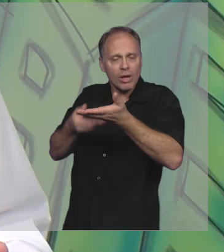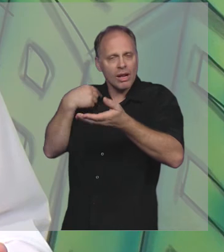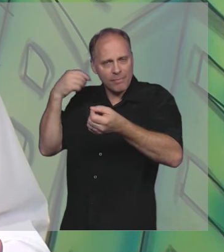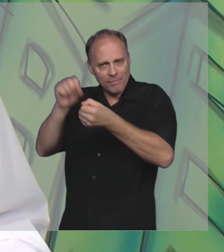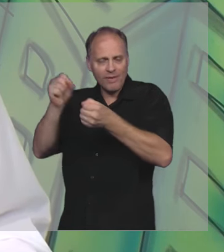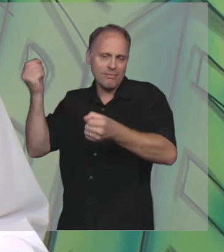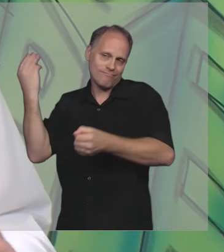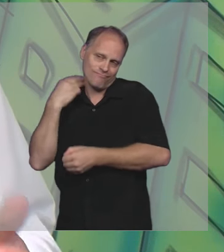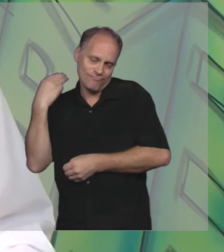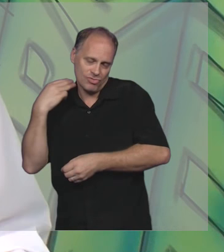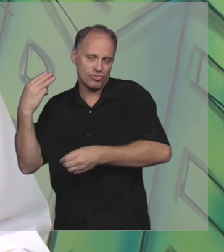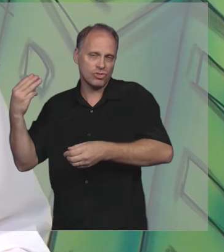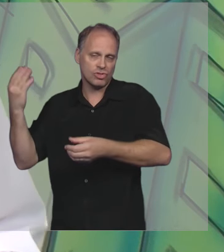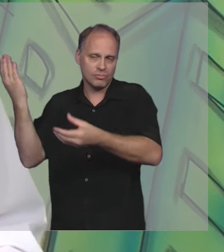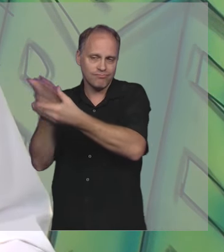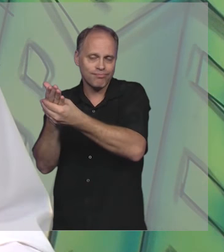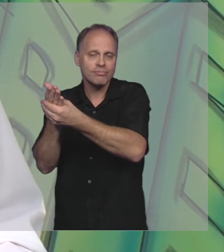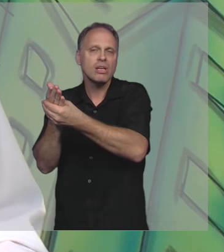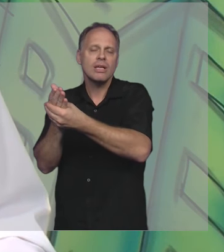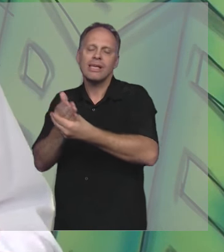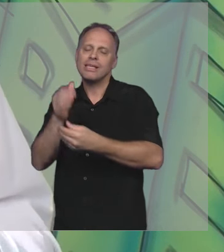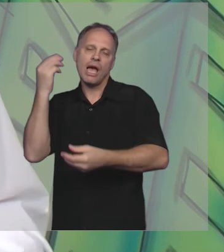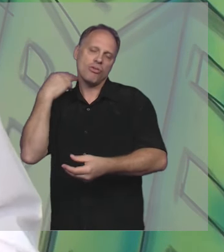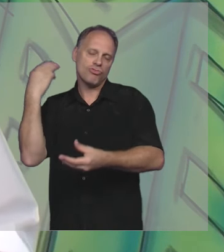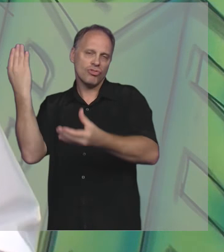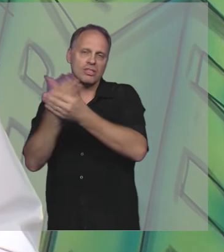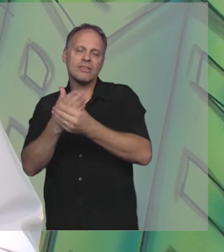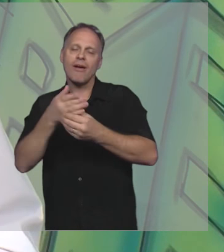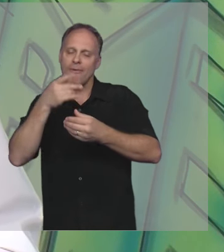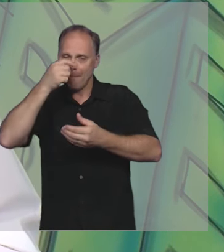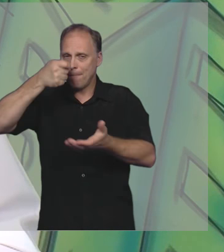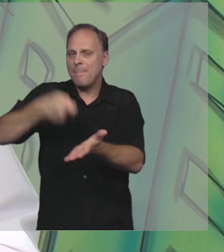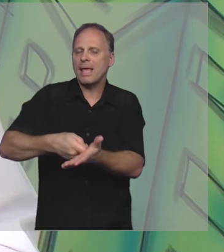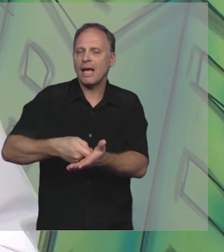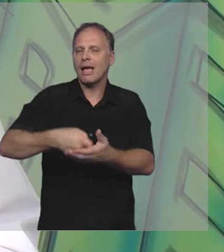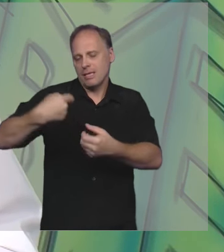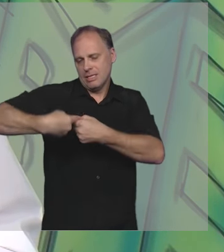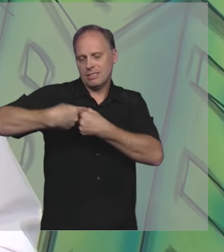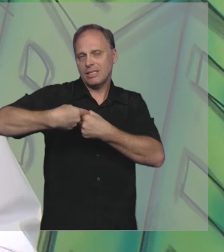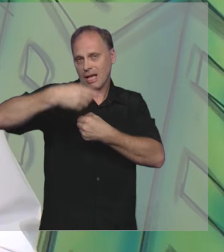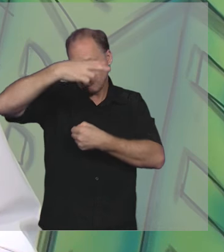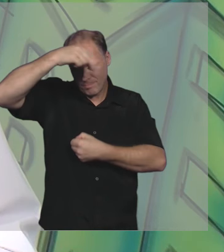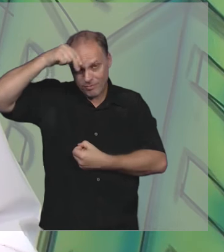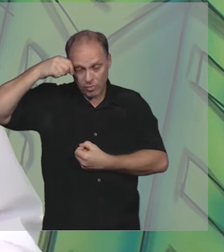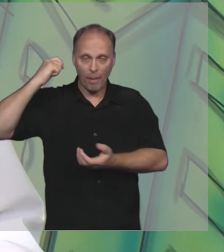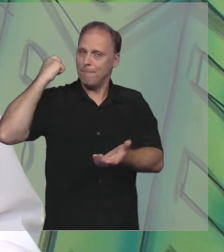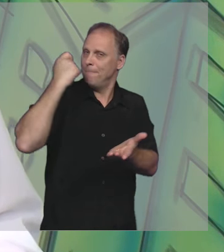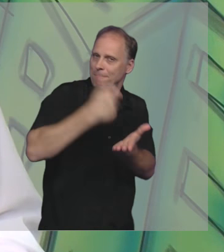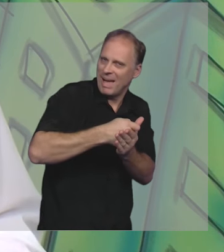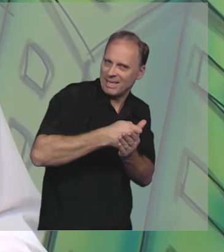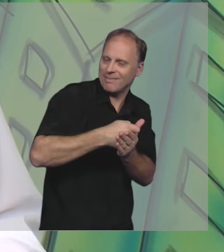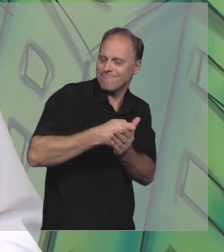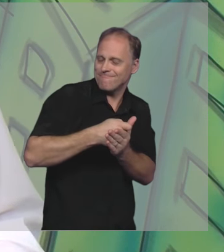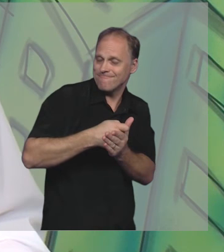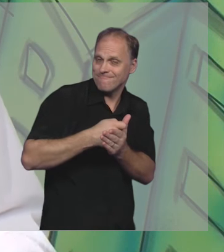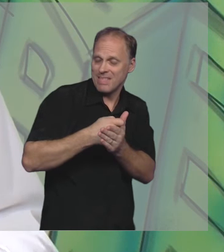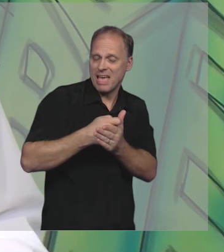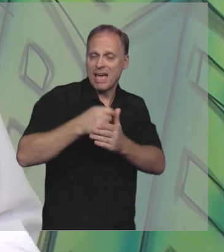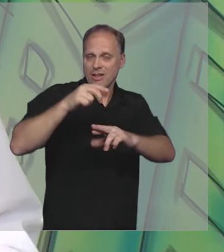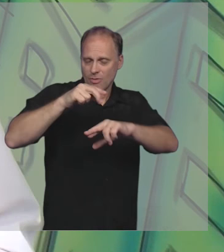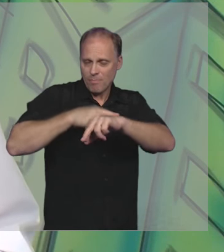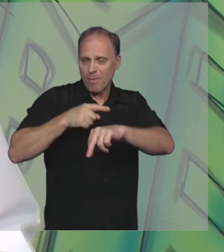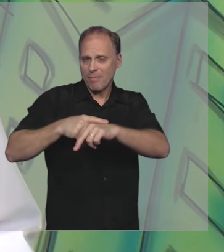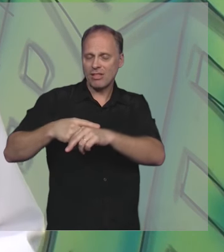entra via judicial e o juiz decreta que o município pague essa conta, né? Então, no momento